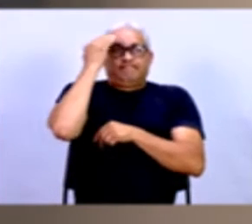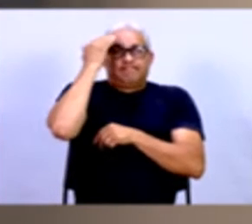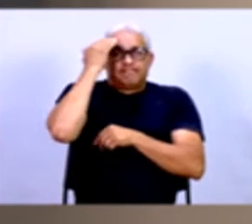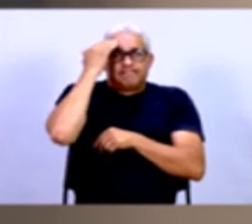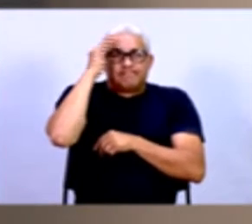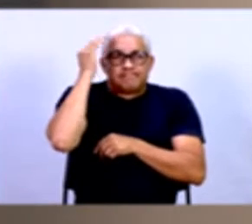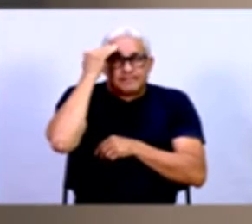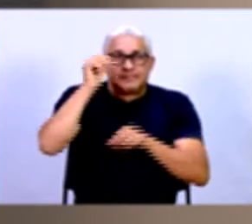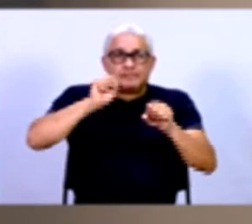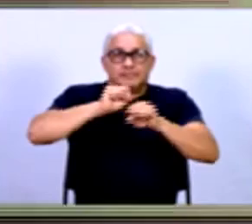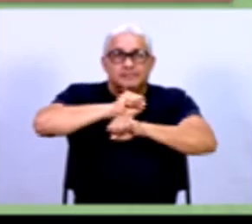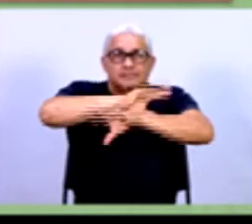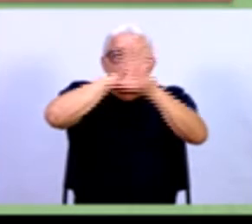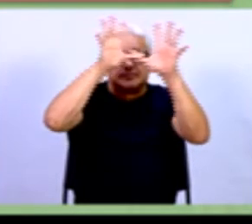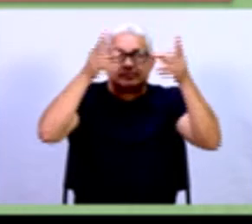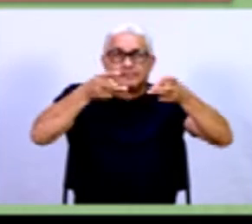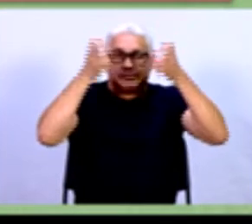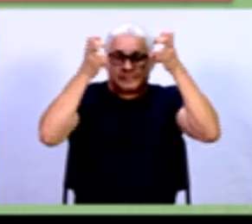está falando.